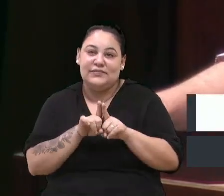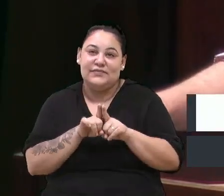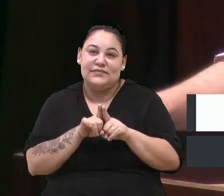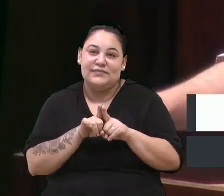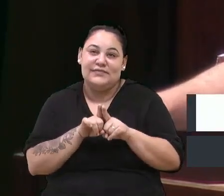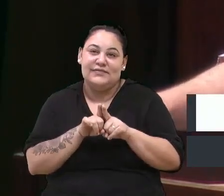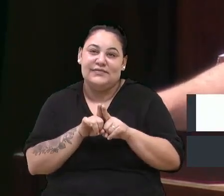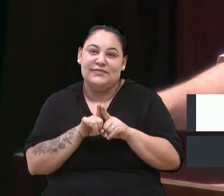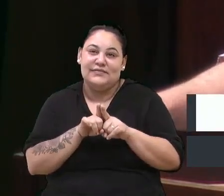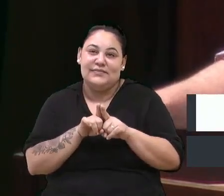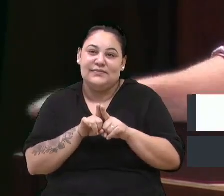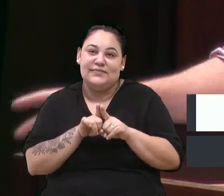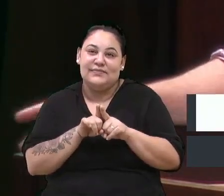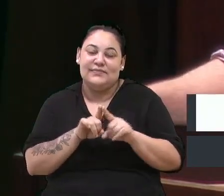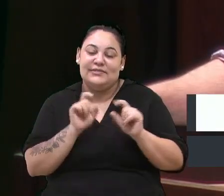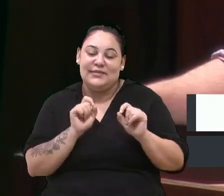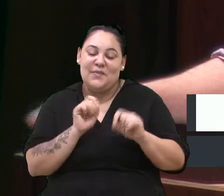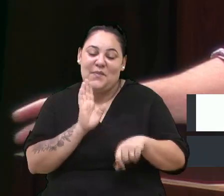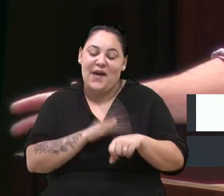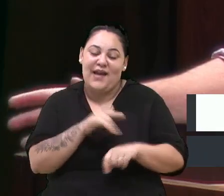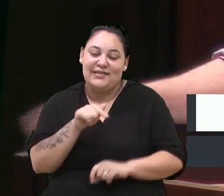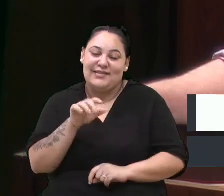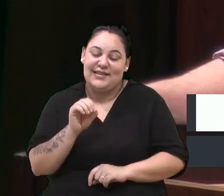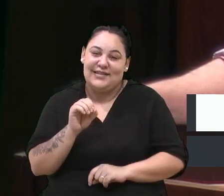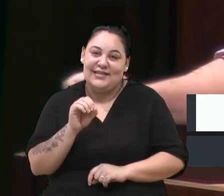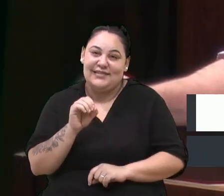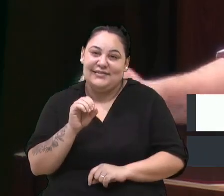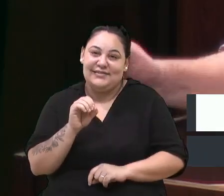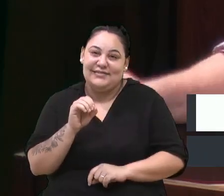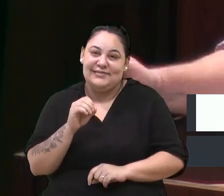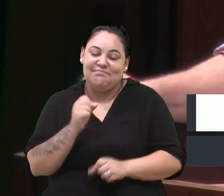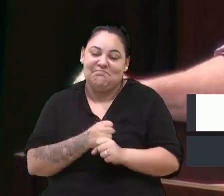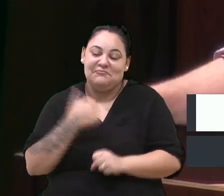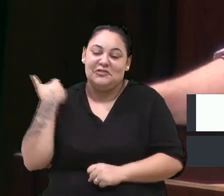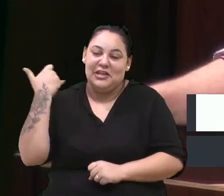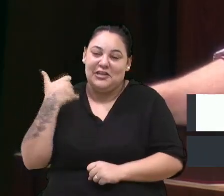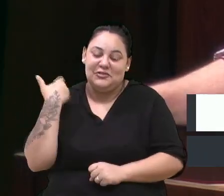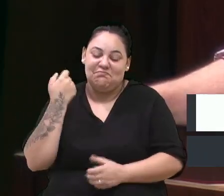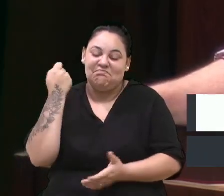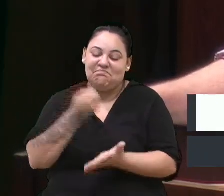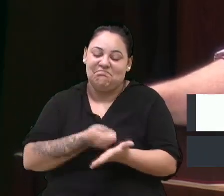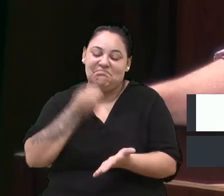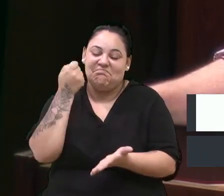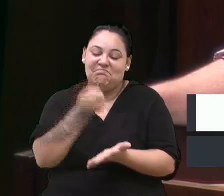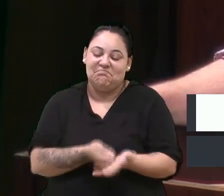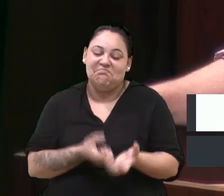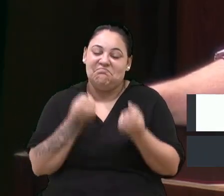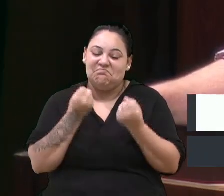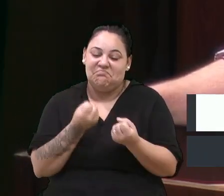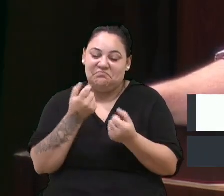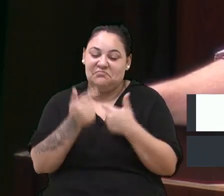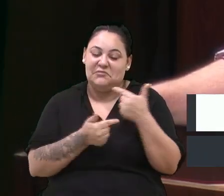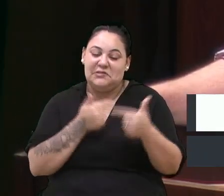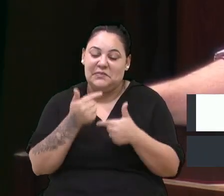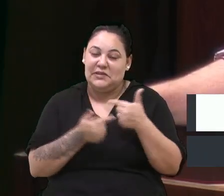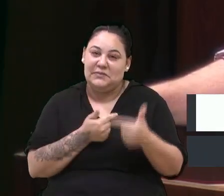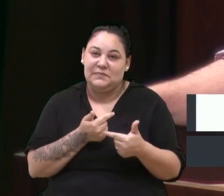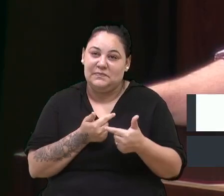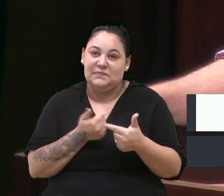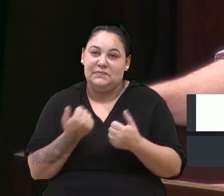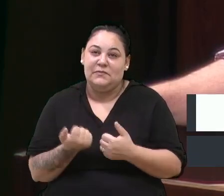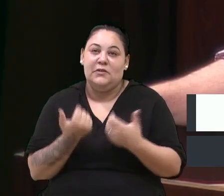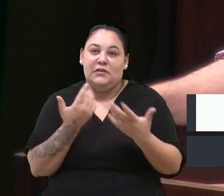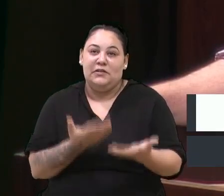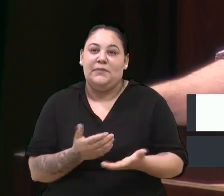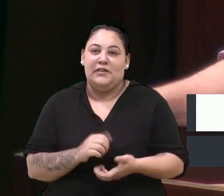que com mais de 70 anos, mais de 80 anos, continuam labutando firme, trabalhando, levando também dignidade e